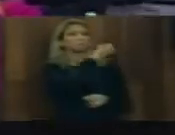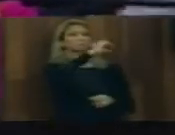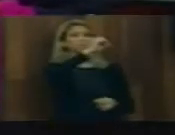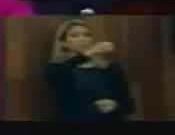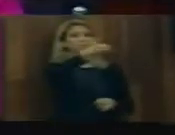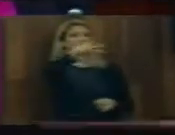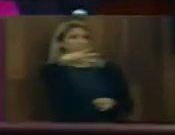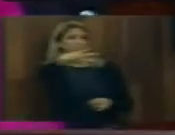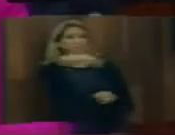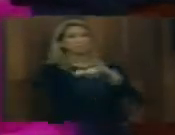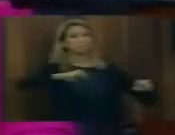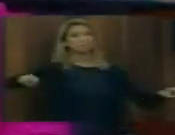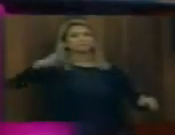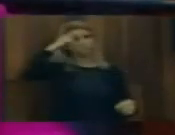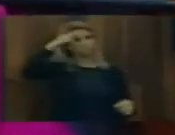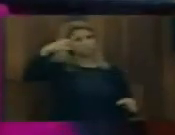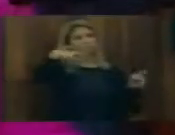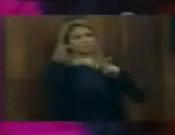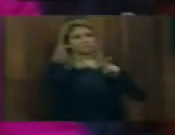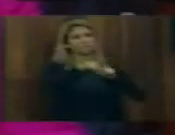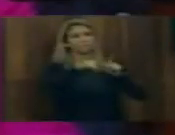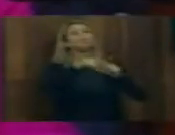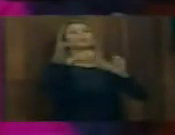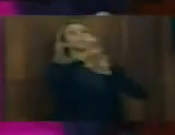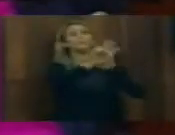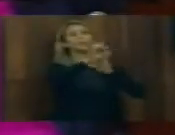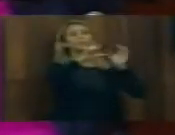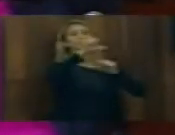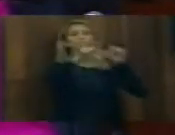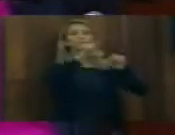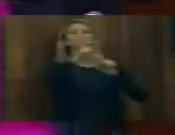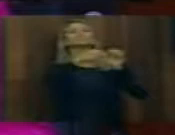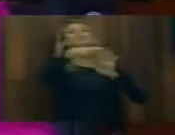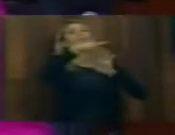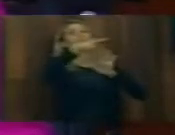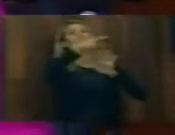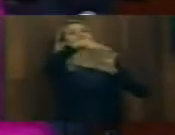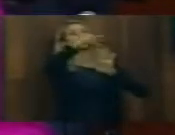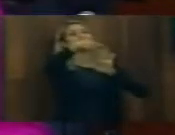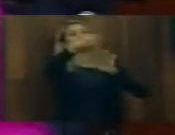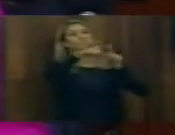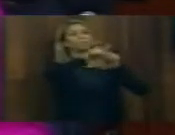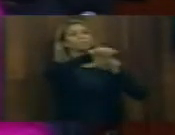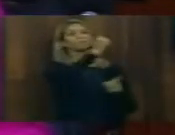0014-2019, mesa diretora. Emenda modificativa ao projeto de resolução número